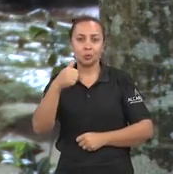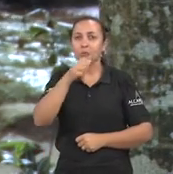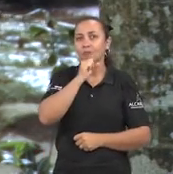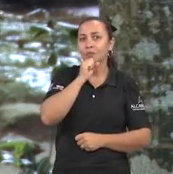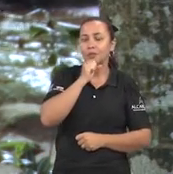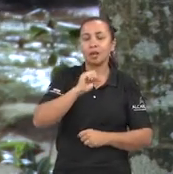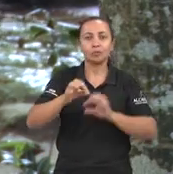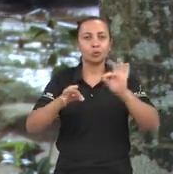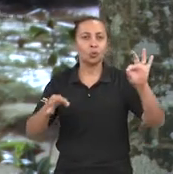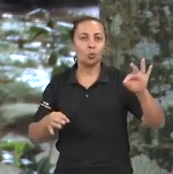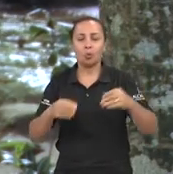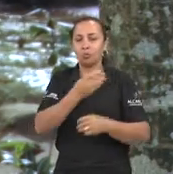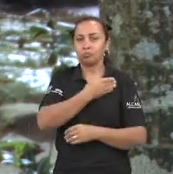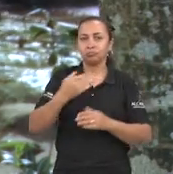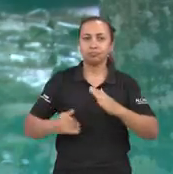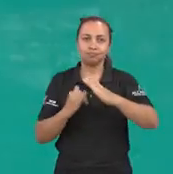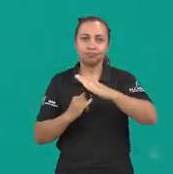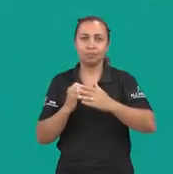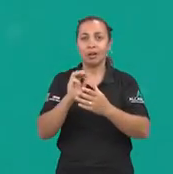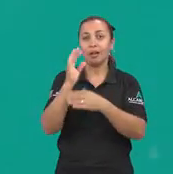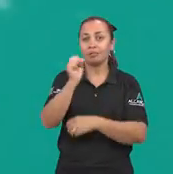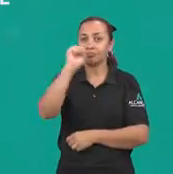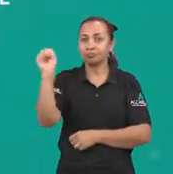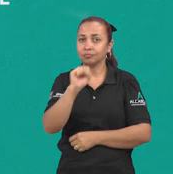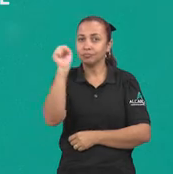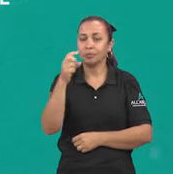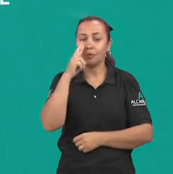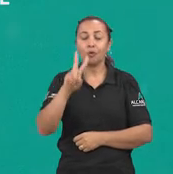Sergipe vamos ver o que eles descobriram